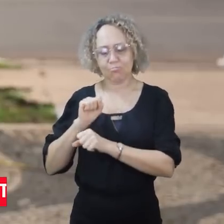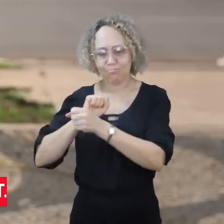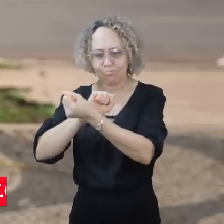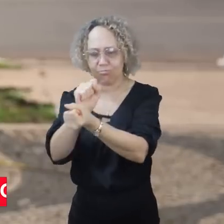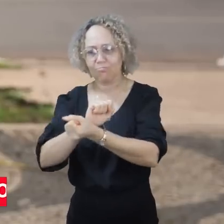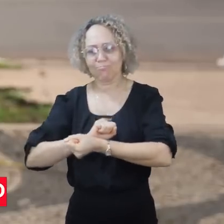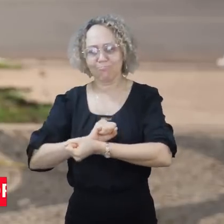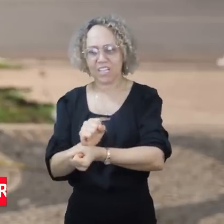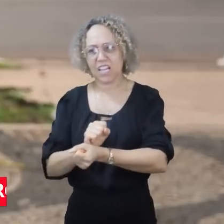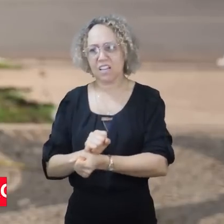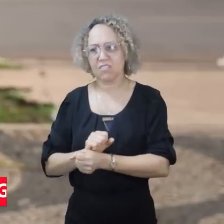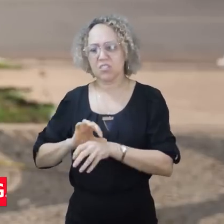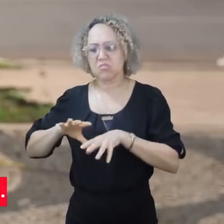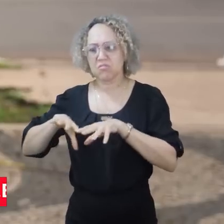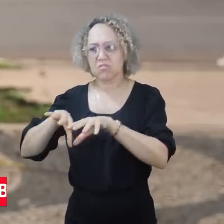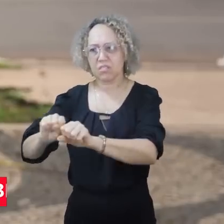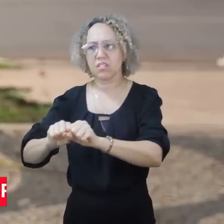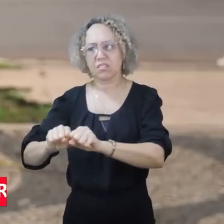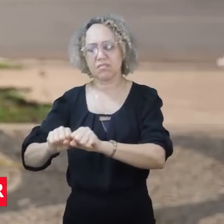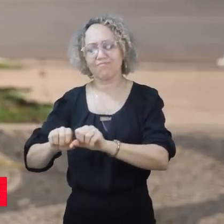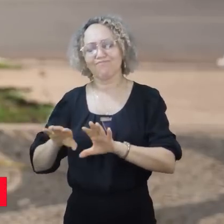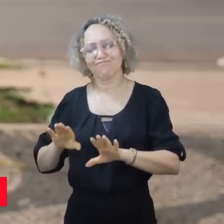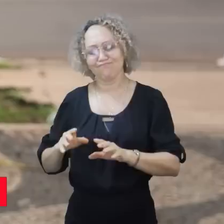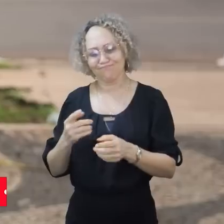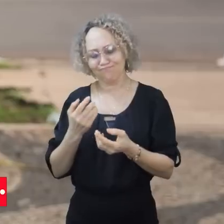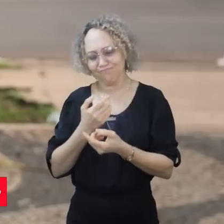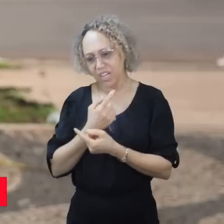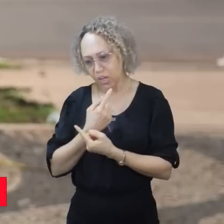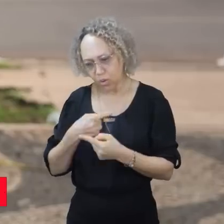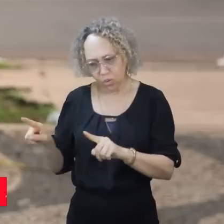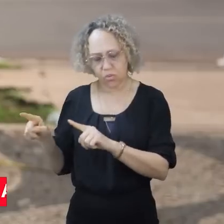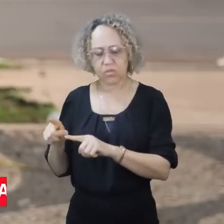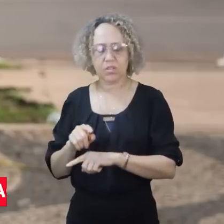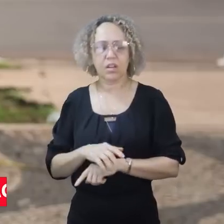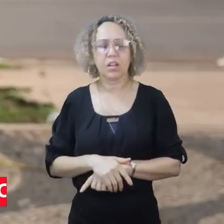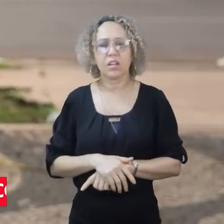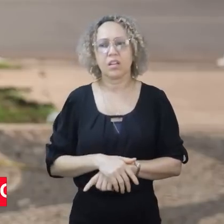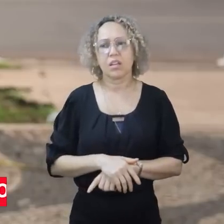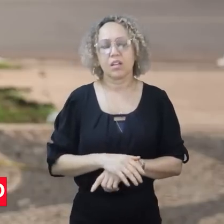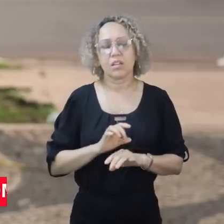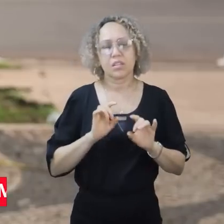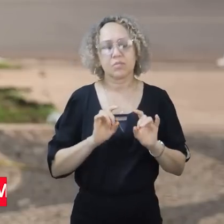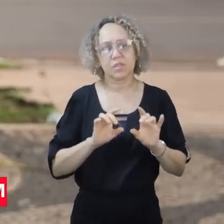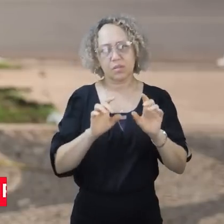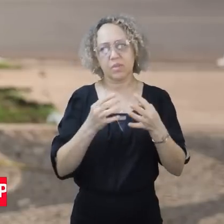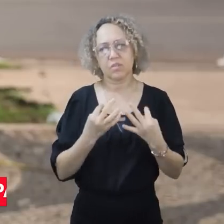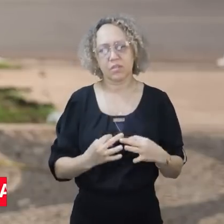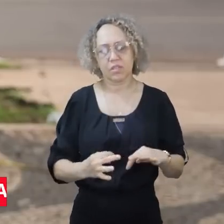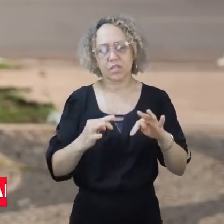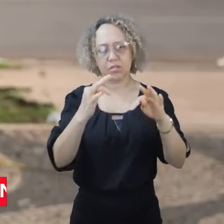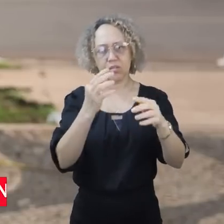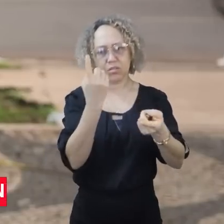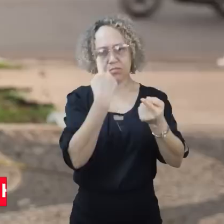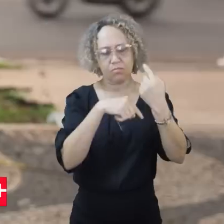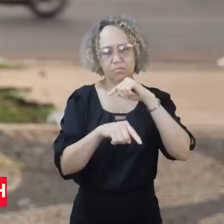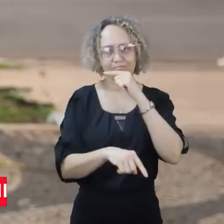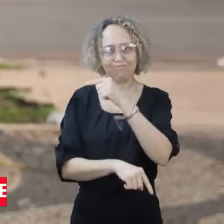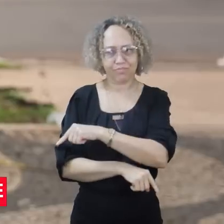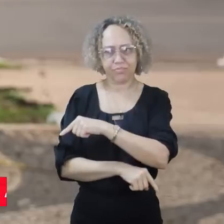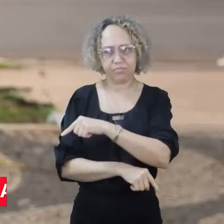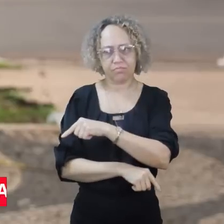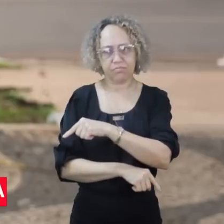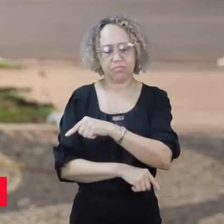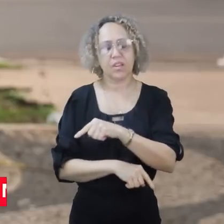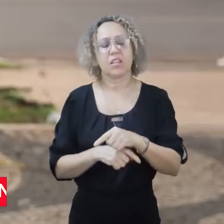do colonialismo, especialmente num contexto de avanços tecnológicos. Os debates ressaltaram a urgência de